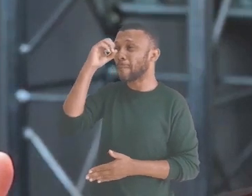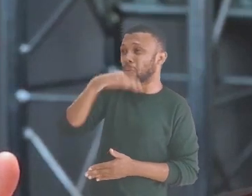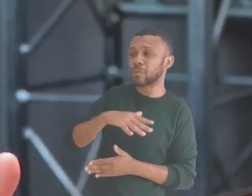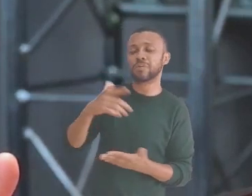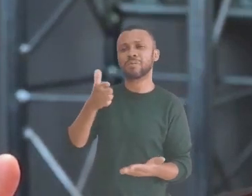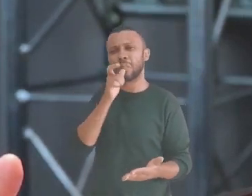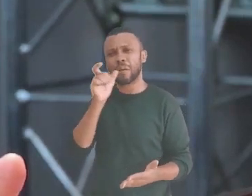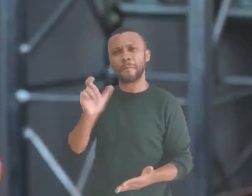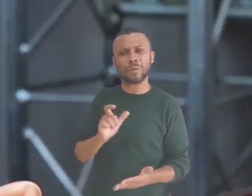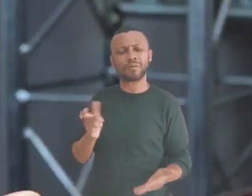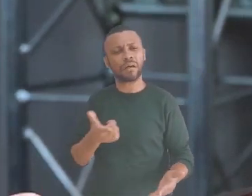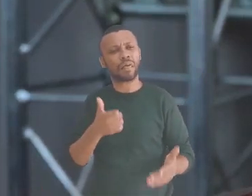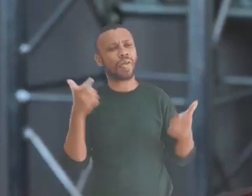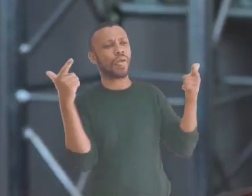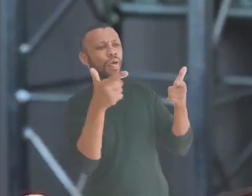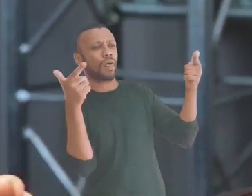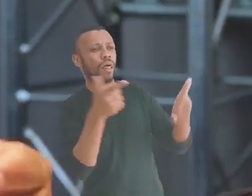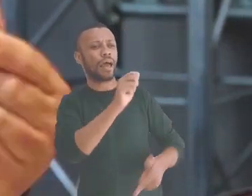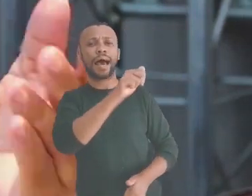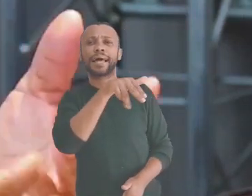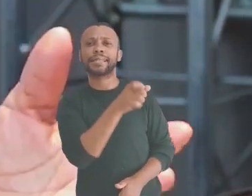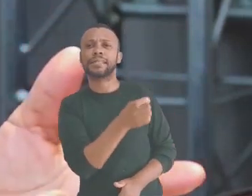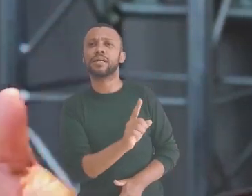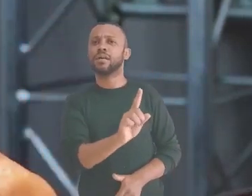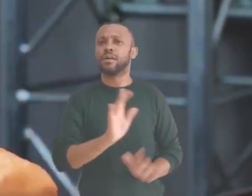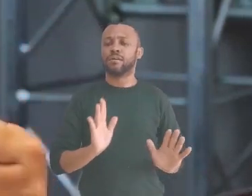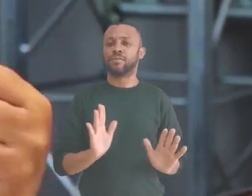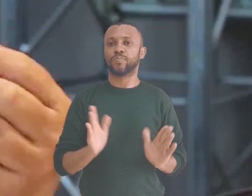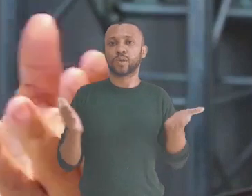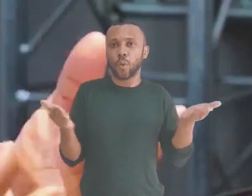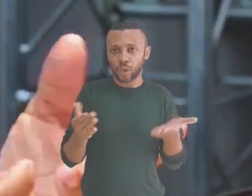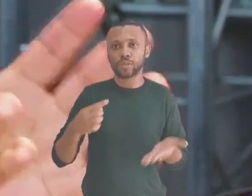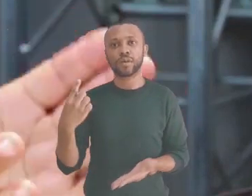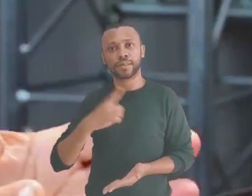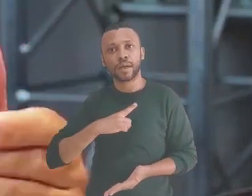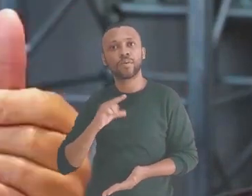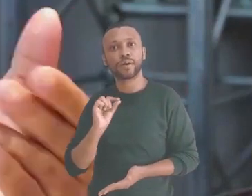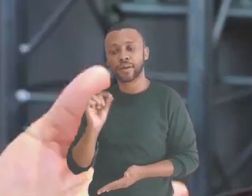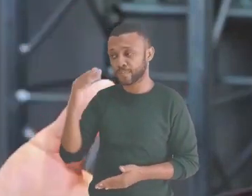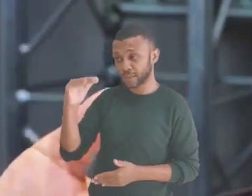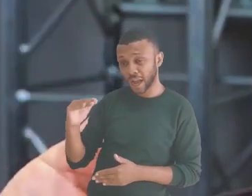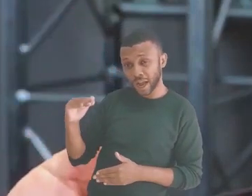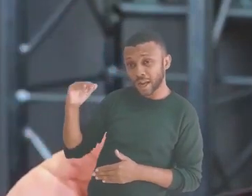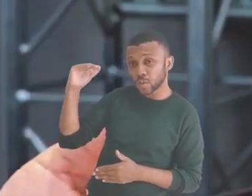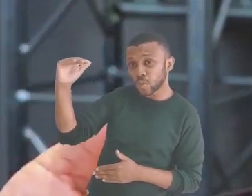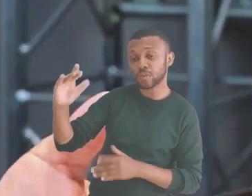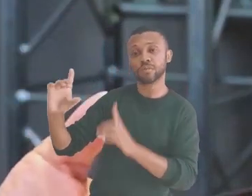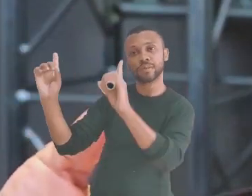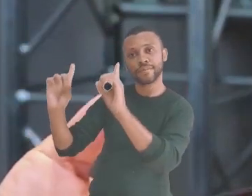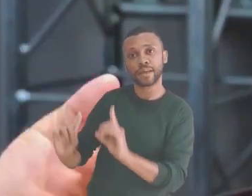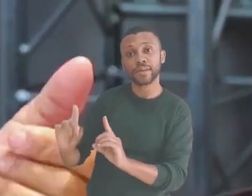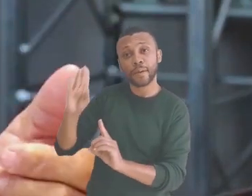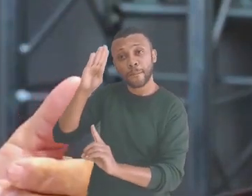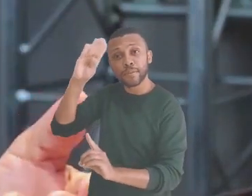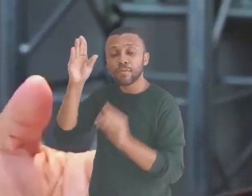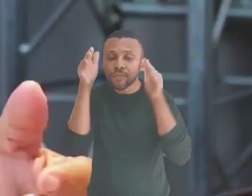um xingamento. Entendeu? Então nós temos não só adulto, mas principalmente o foco das crianças